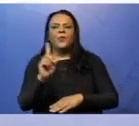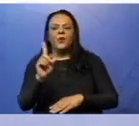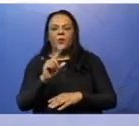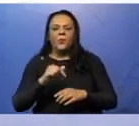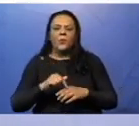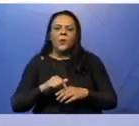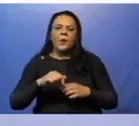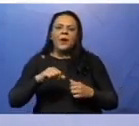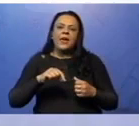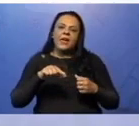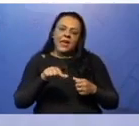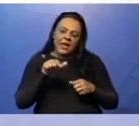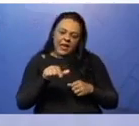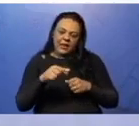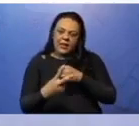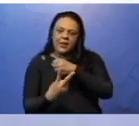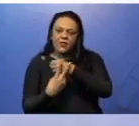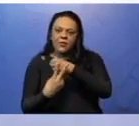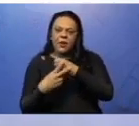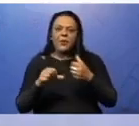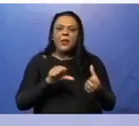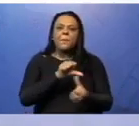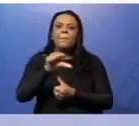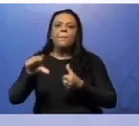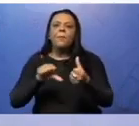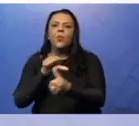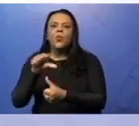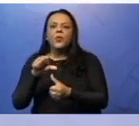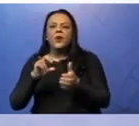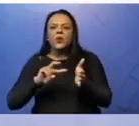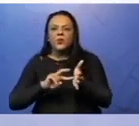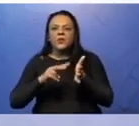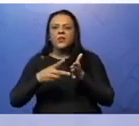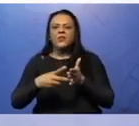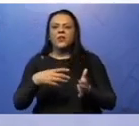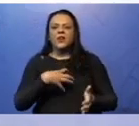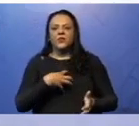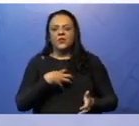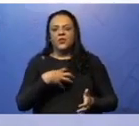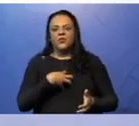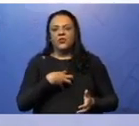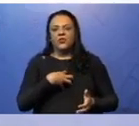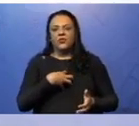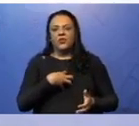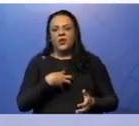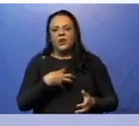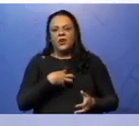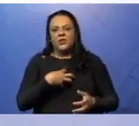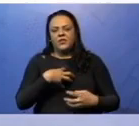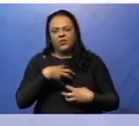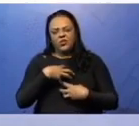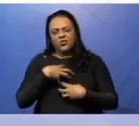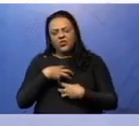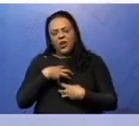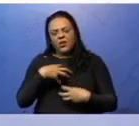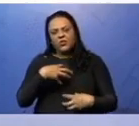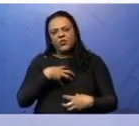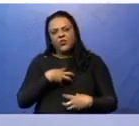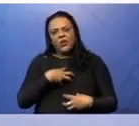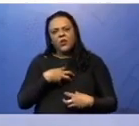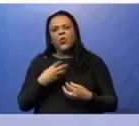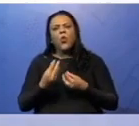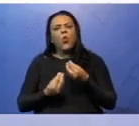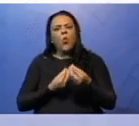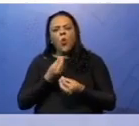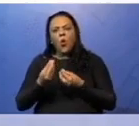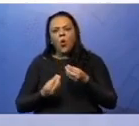um pouco o sentido. Que estado que é? Já que ele representa um estado do sujeito, de que estado que o sujeito se apresenta,